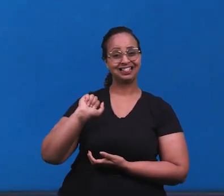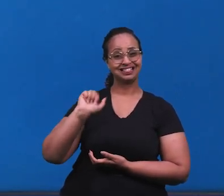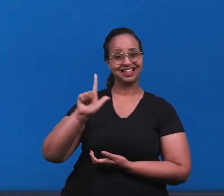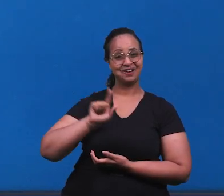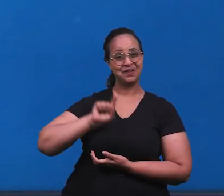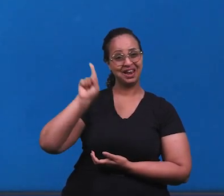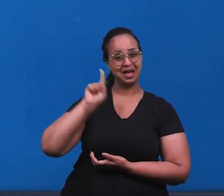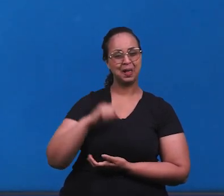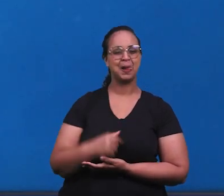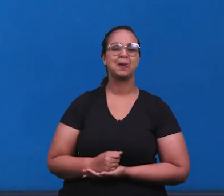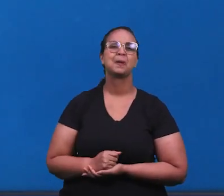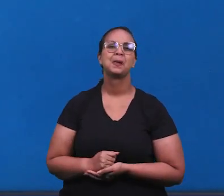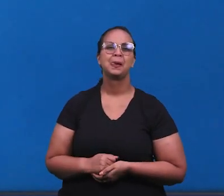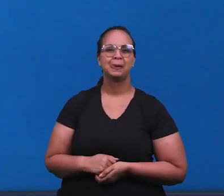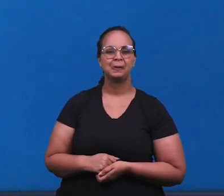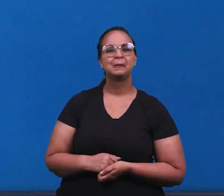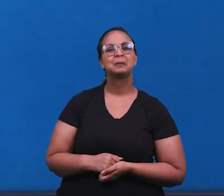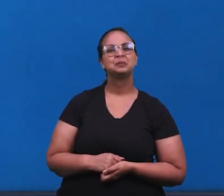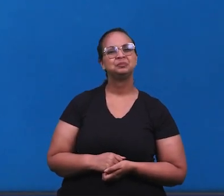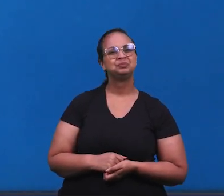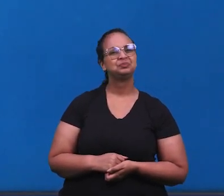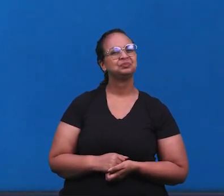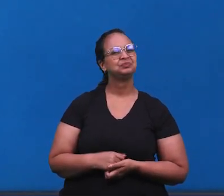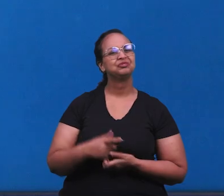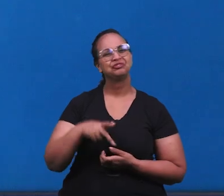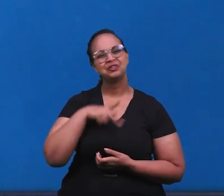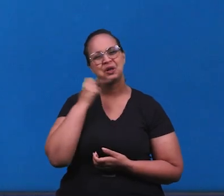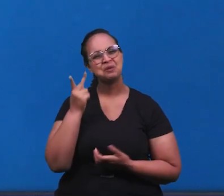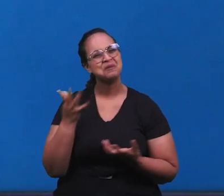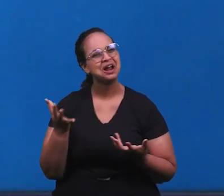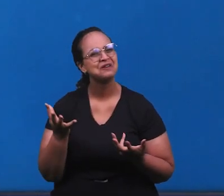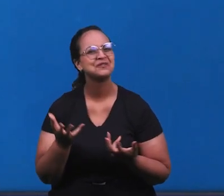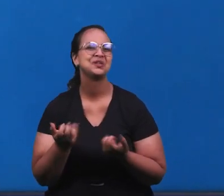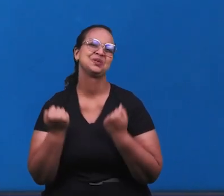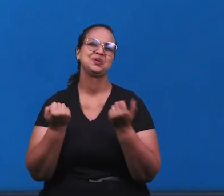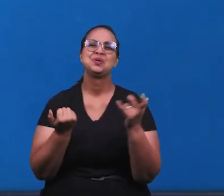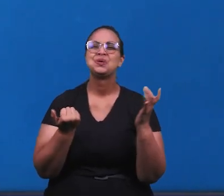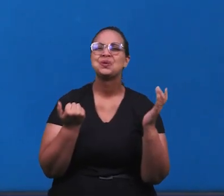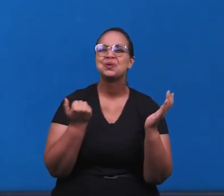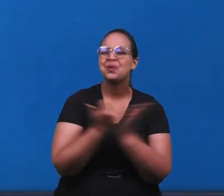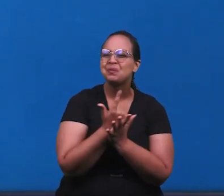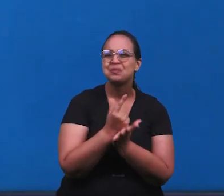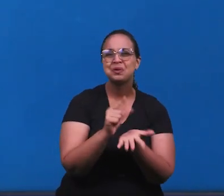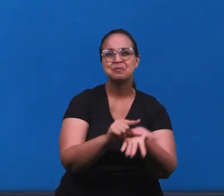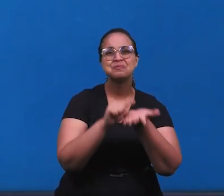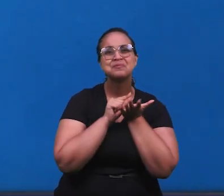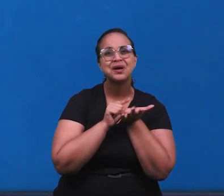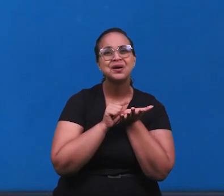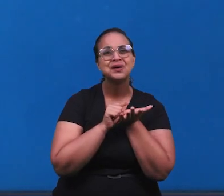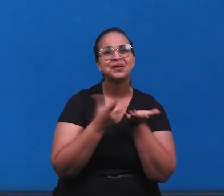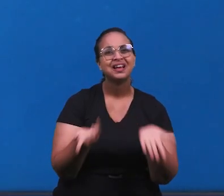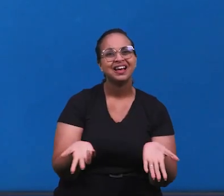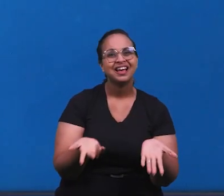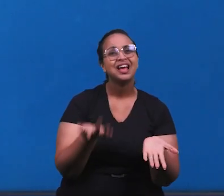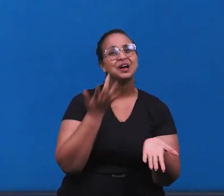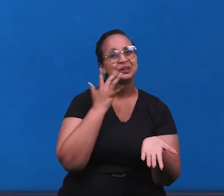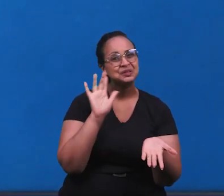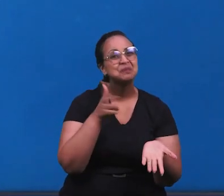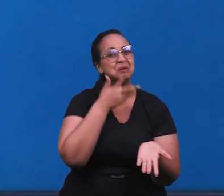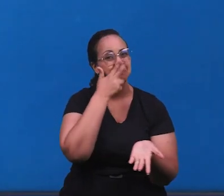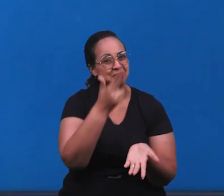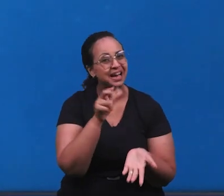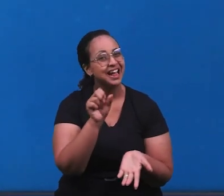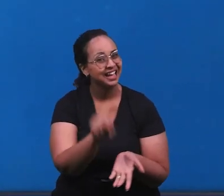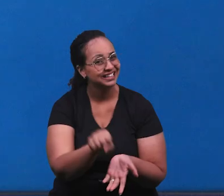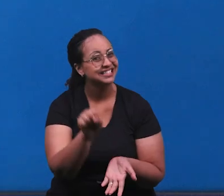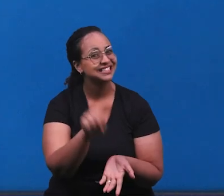Natal, né? A bebezinha falando ali de uma forma tão maravilhosa, né? Comprar aquela pérola. Não sei se é exatamente isso que ela